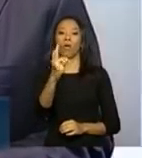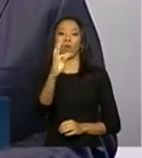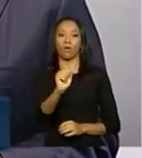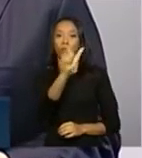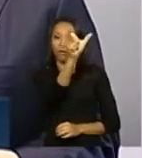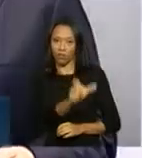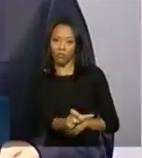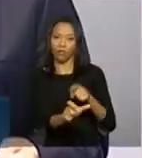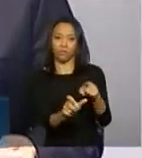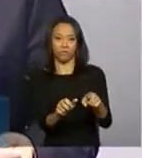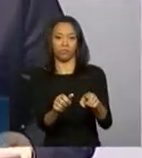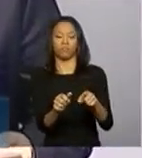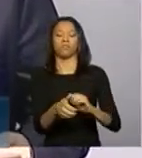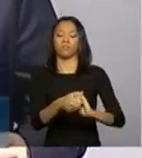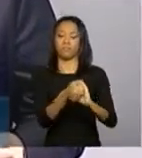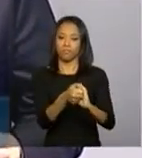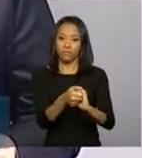nossa decana.